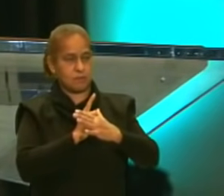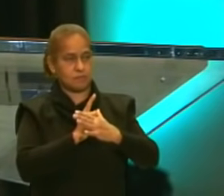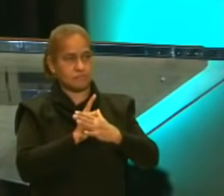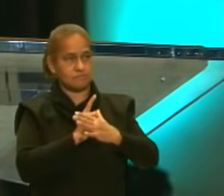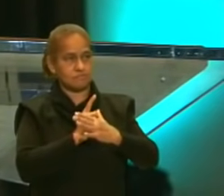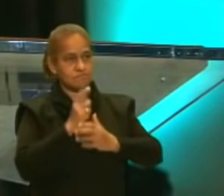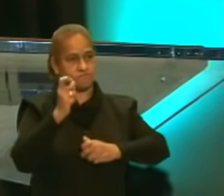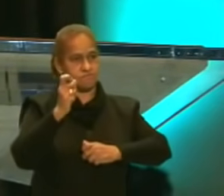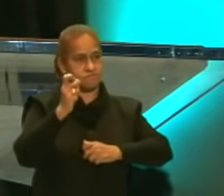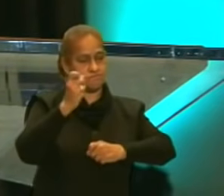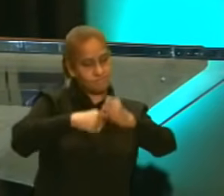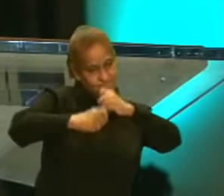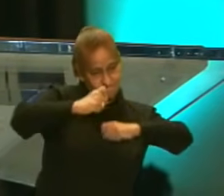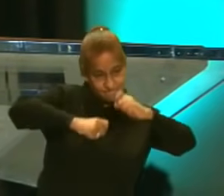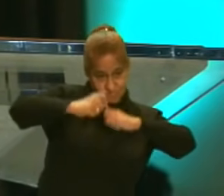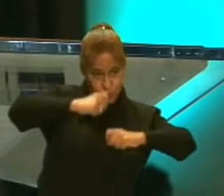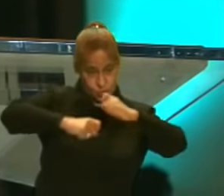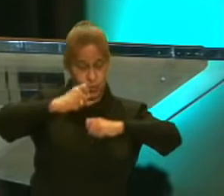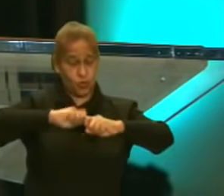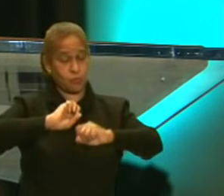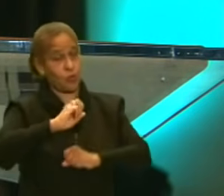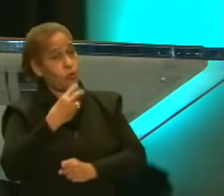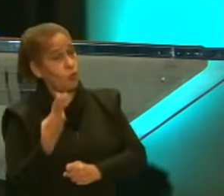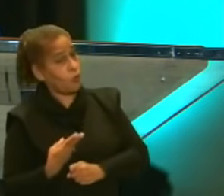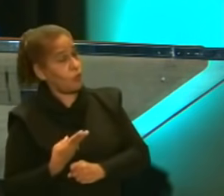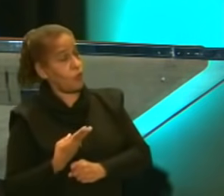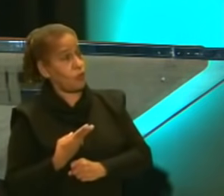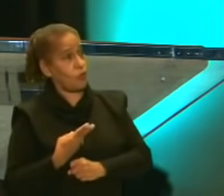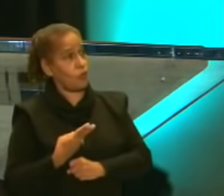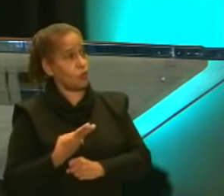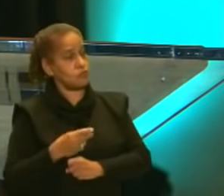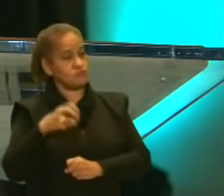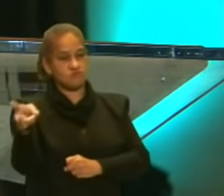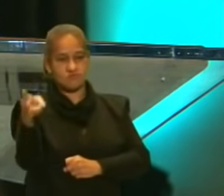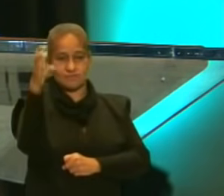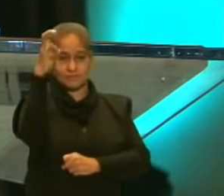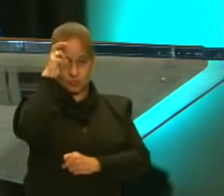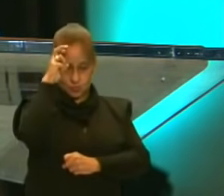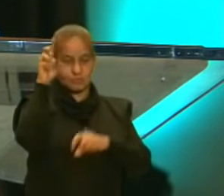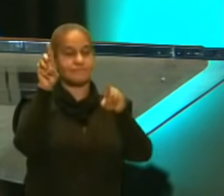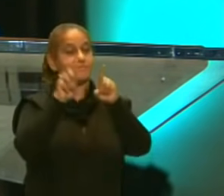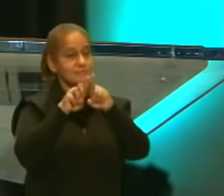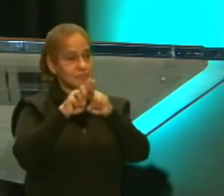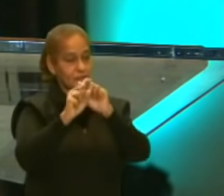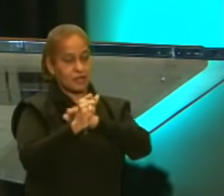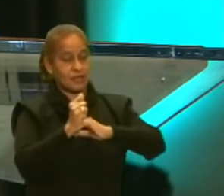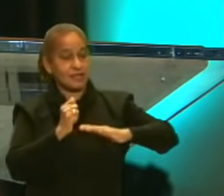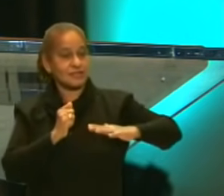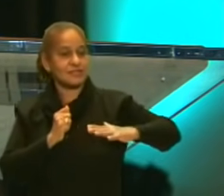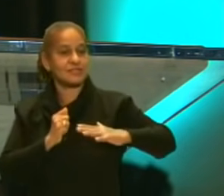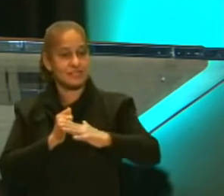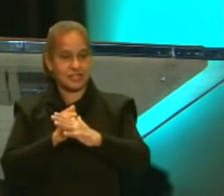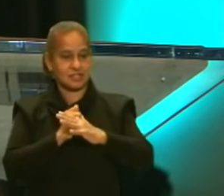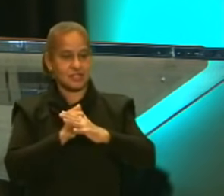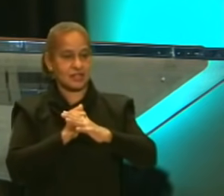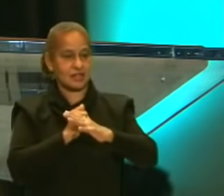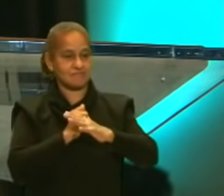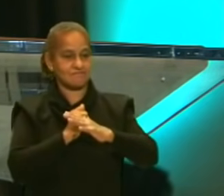vista econômico ou quer seja ela no sentido cultural. A sociedade vai ser completamente